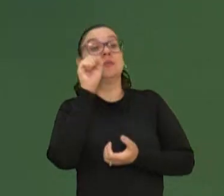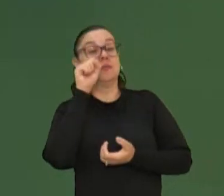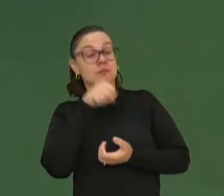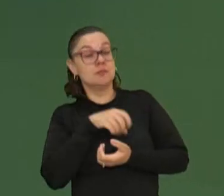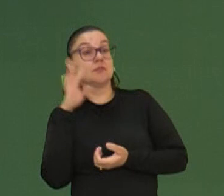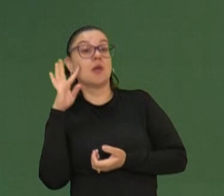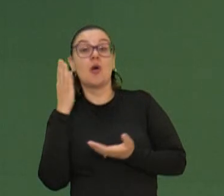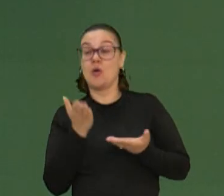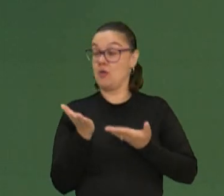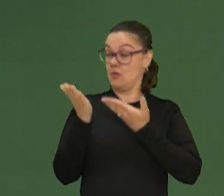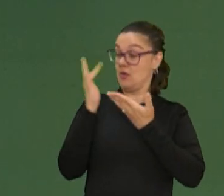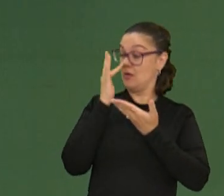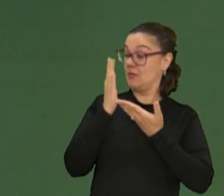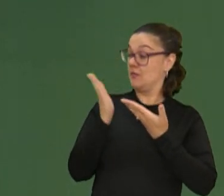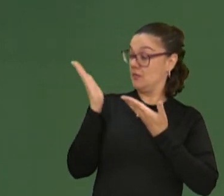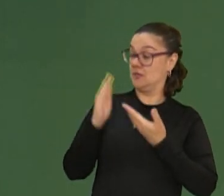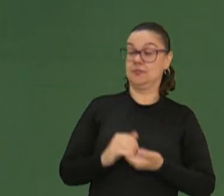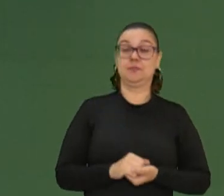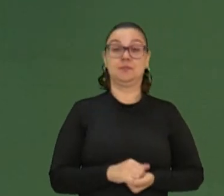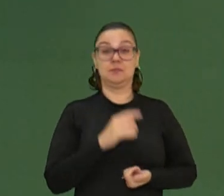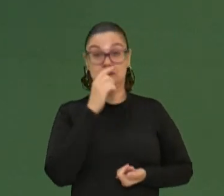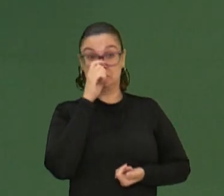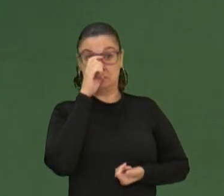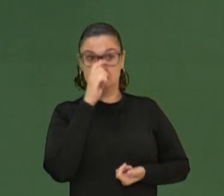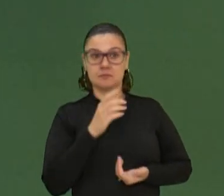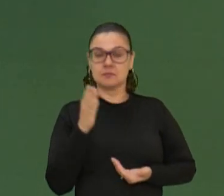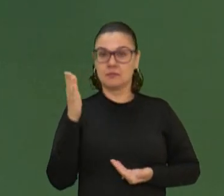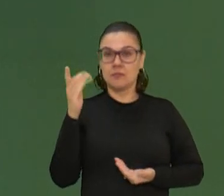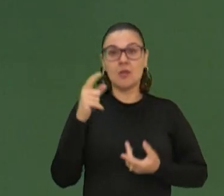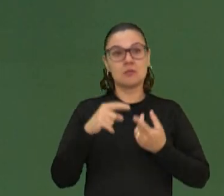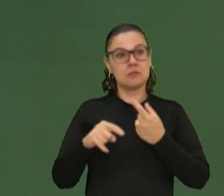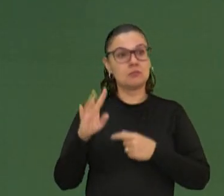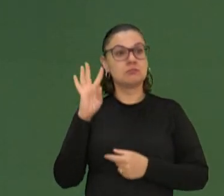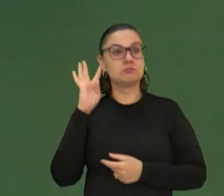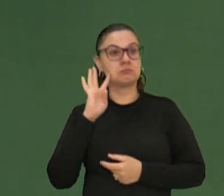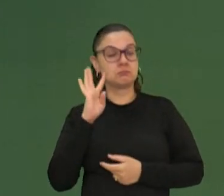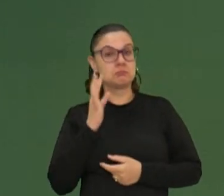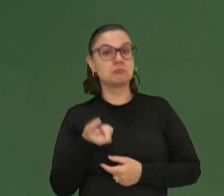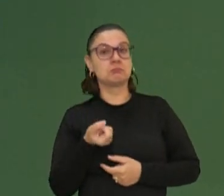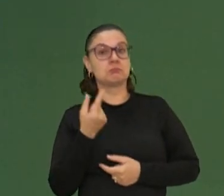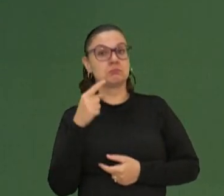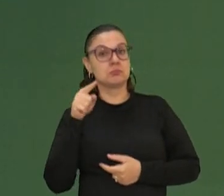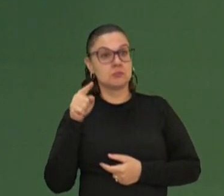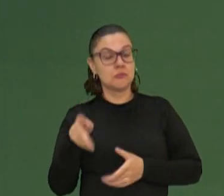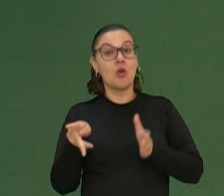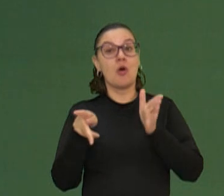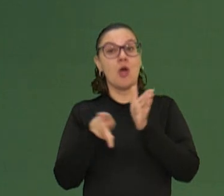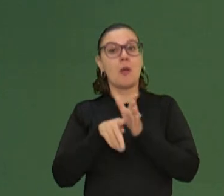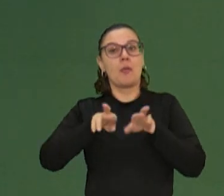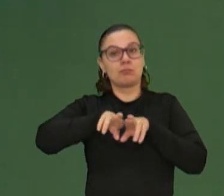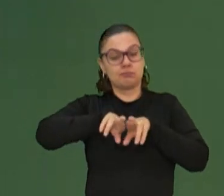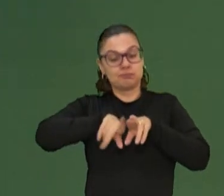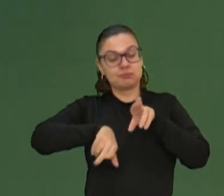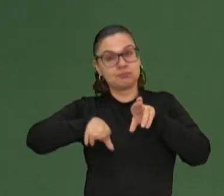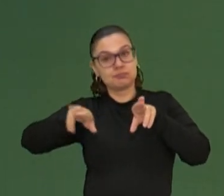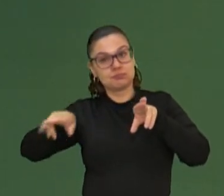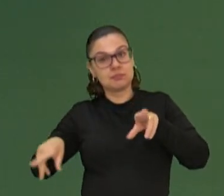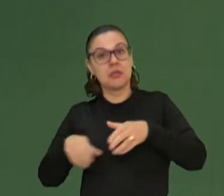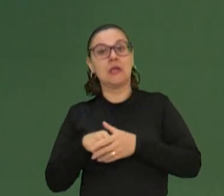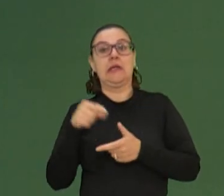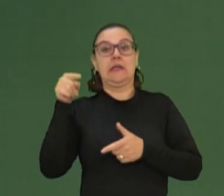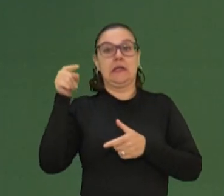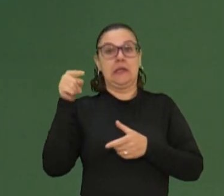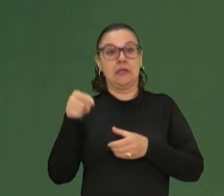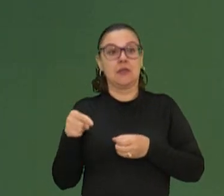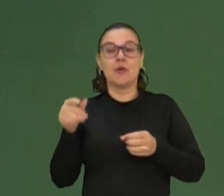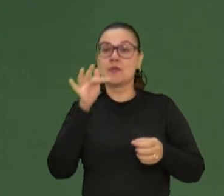Interessante. Vamos olhar para a flor com atenção? Esse órgão muito interessante dos vegetais. É um órgão reprodutivo, portanto, alguém que